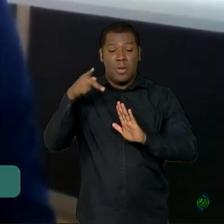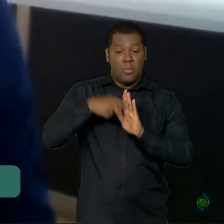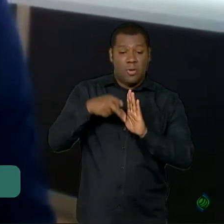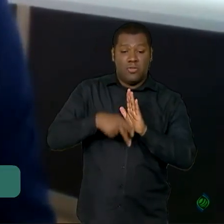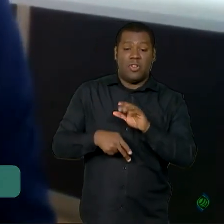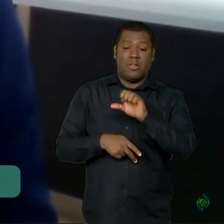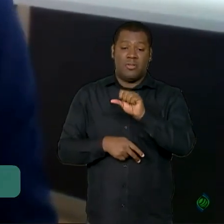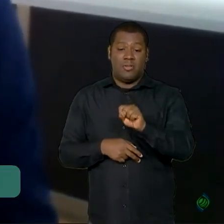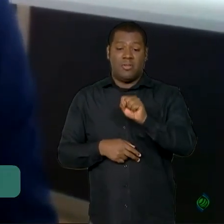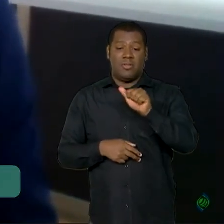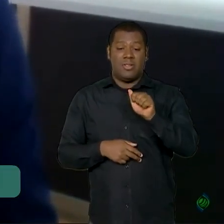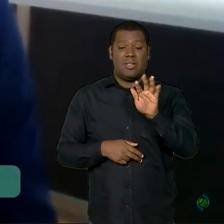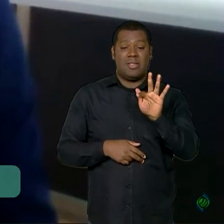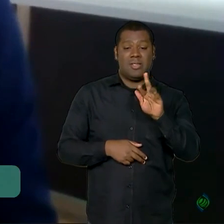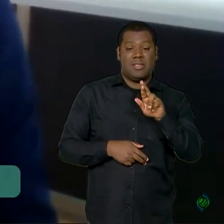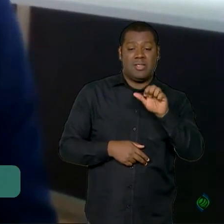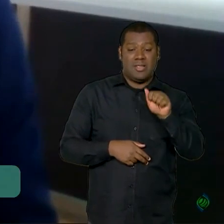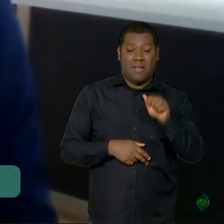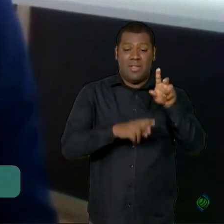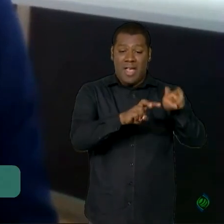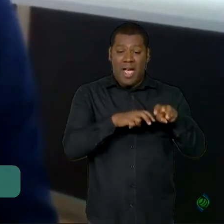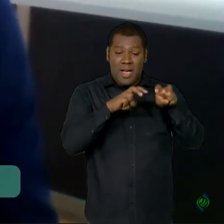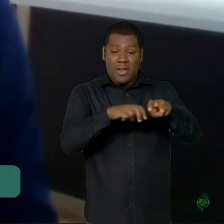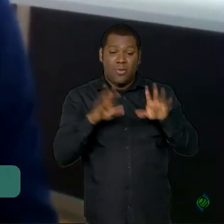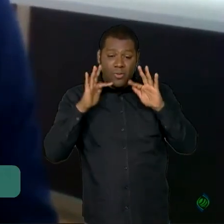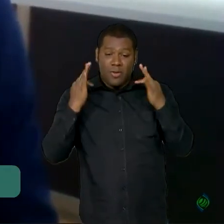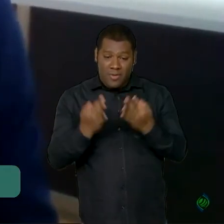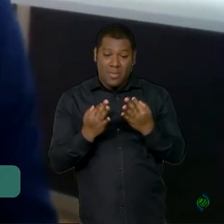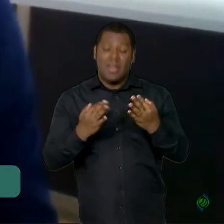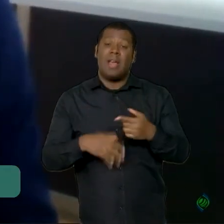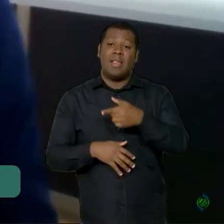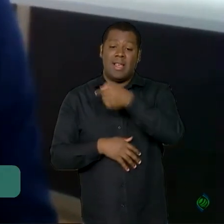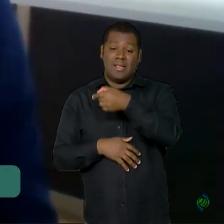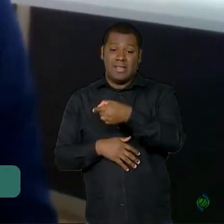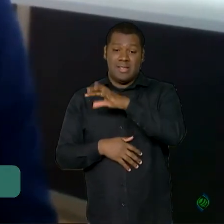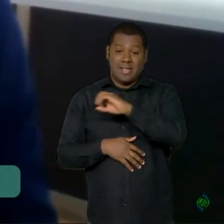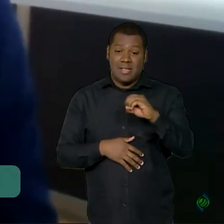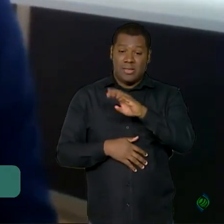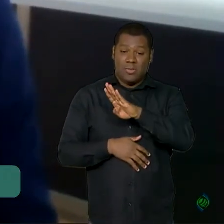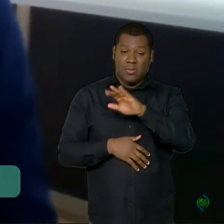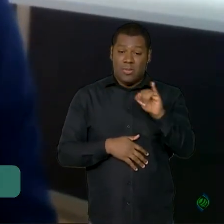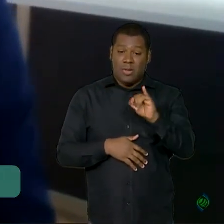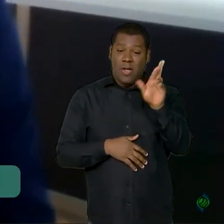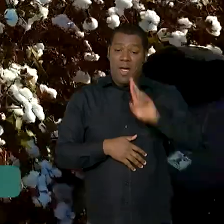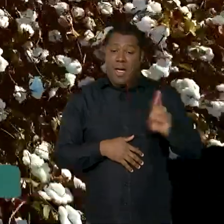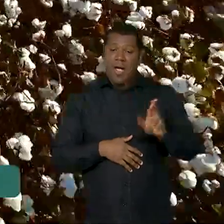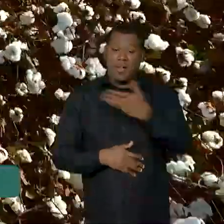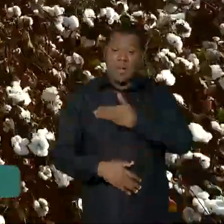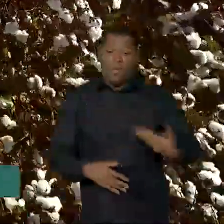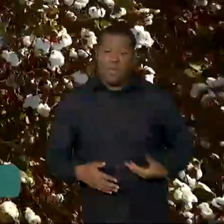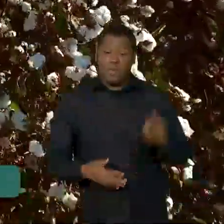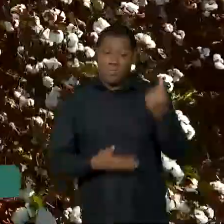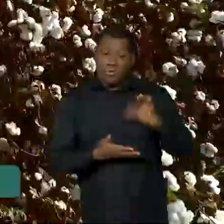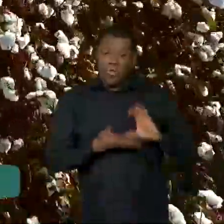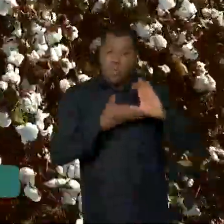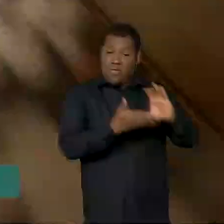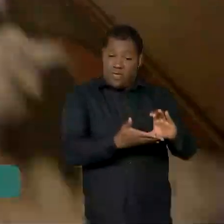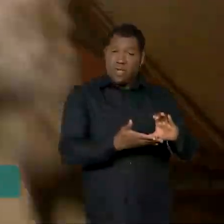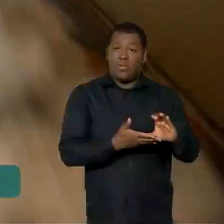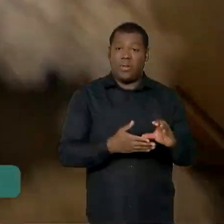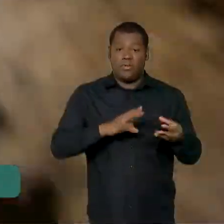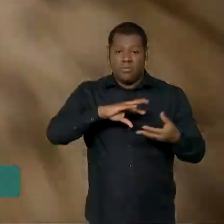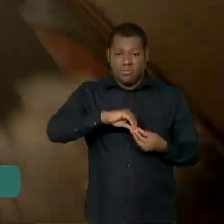reais disponíveis, com juro mais barato para quem optar em produzir alimentos. O algodão e o trigo